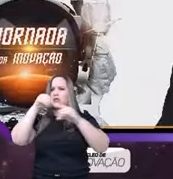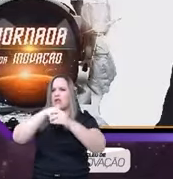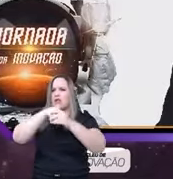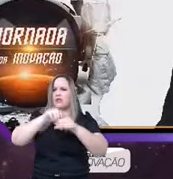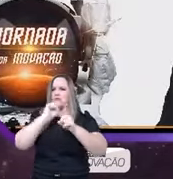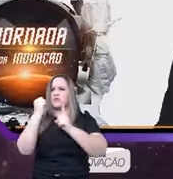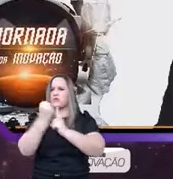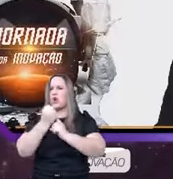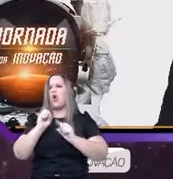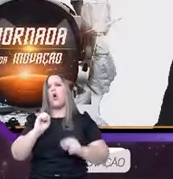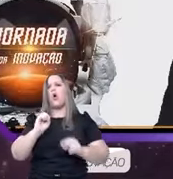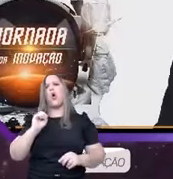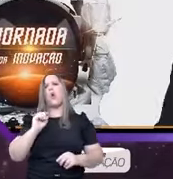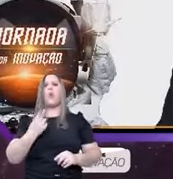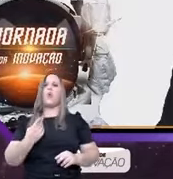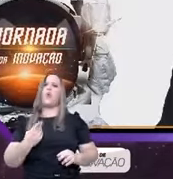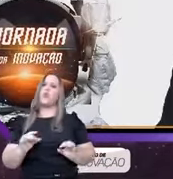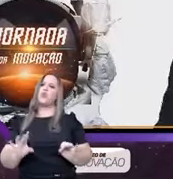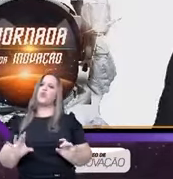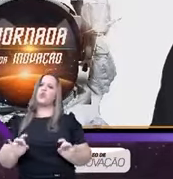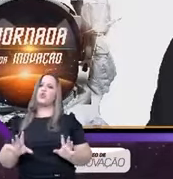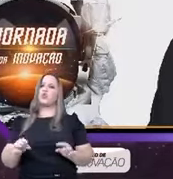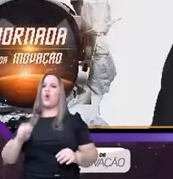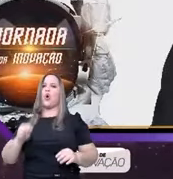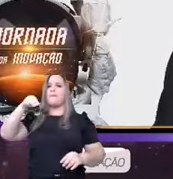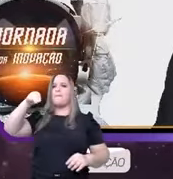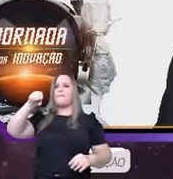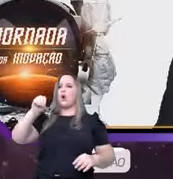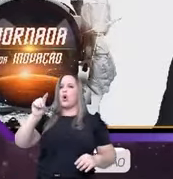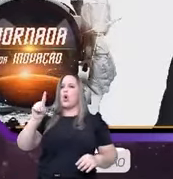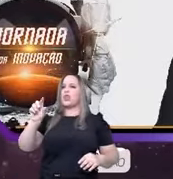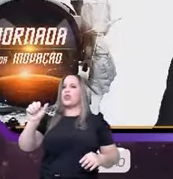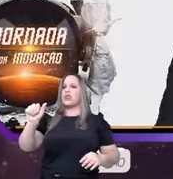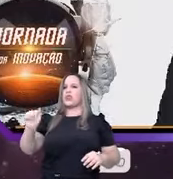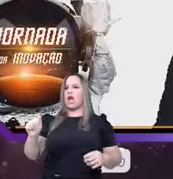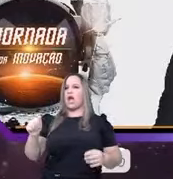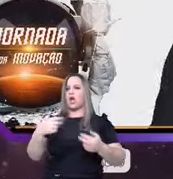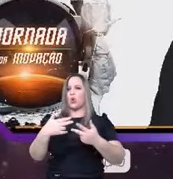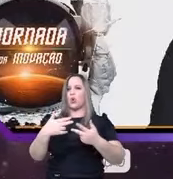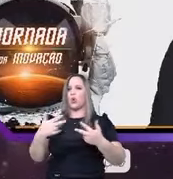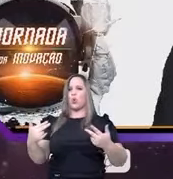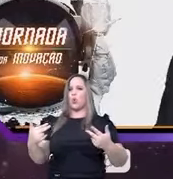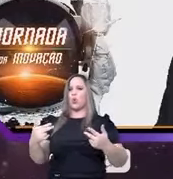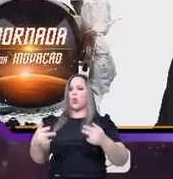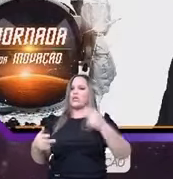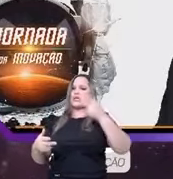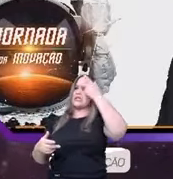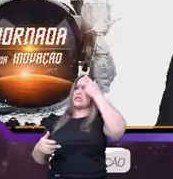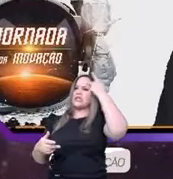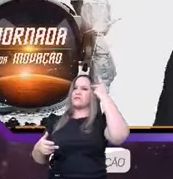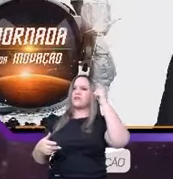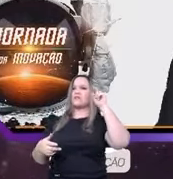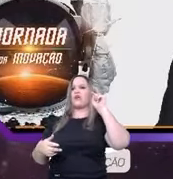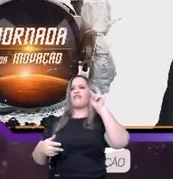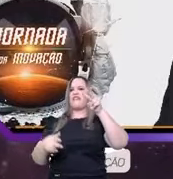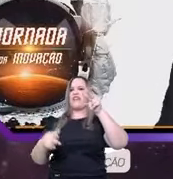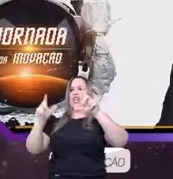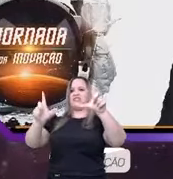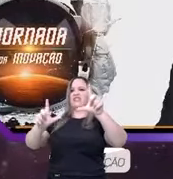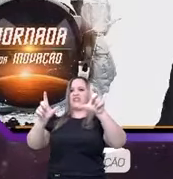simplesmente modismos, né, palavras da moda, esse modismo agora de laboratório de inovação,